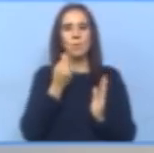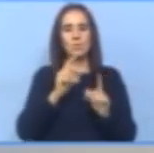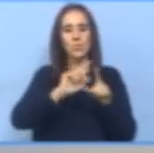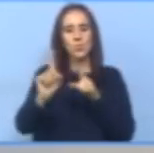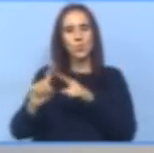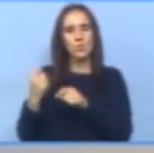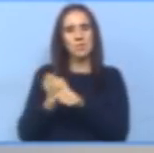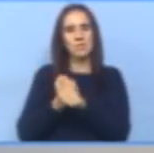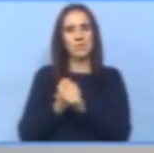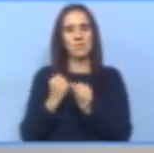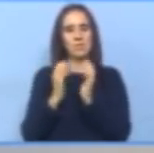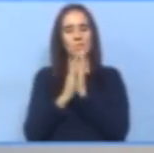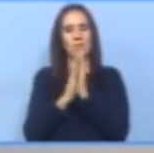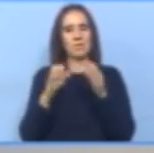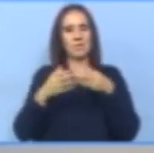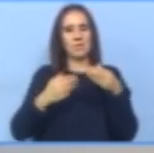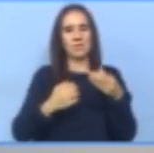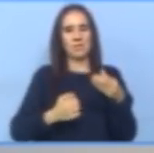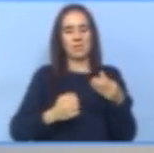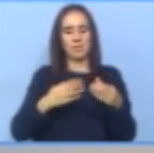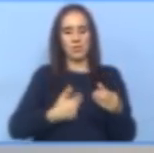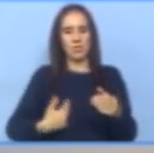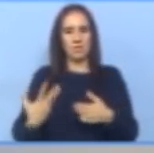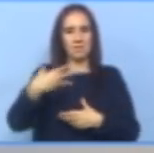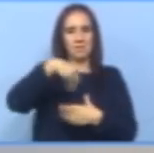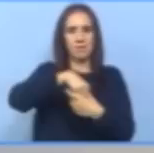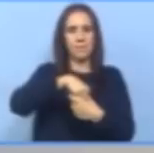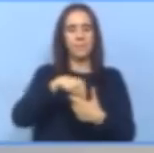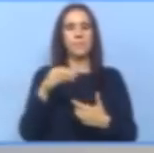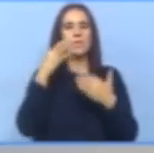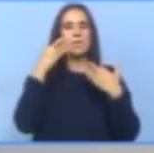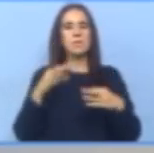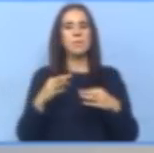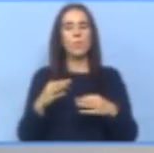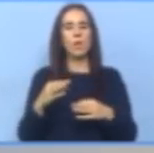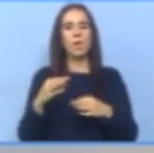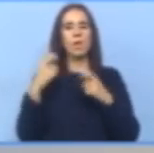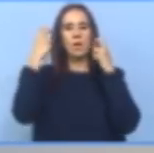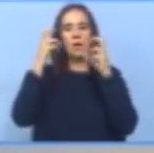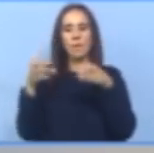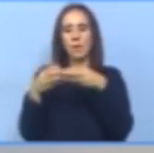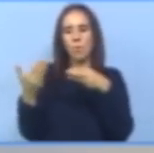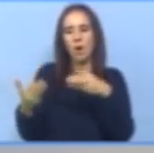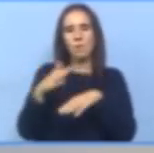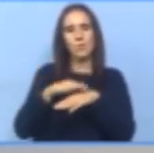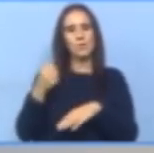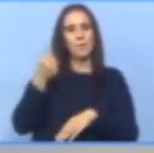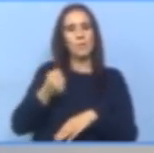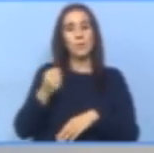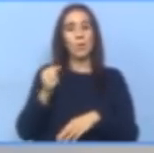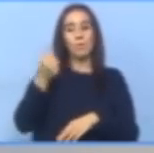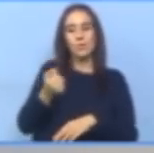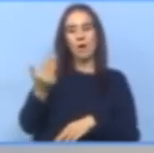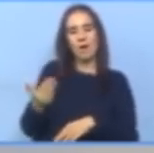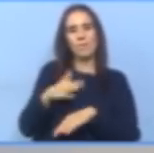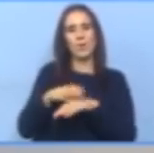serviços na comunidade cristã. Muito simplesmente, não é o rebanho que existe por causa do pastor. O pastor existe por causa do